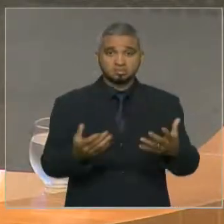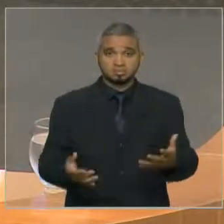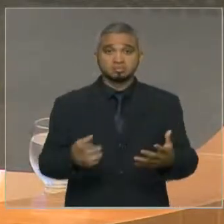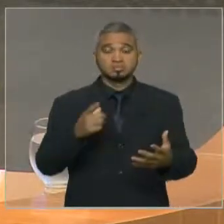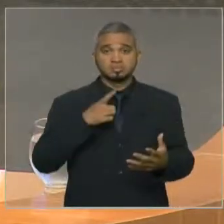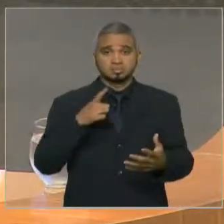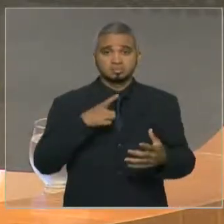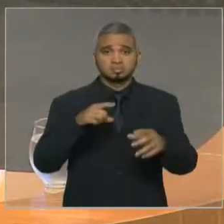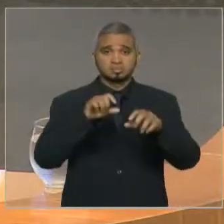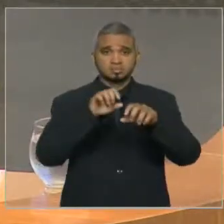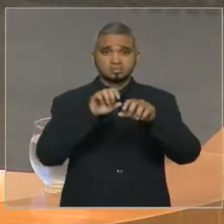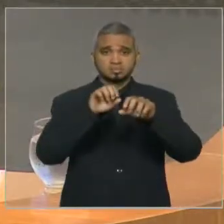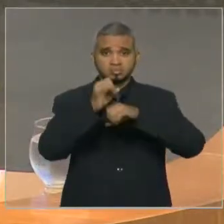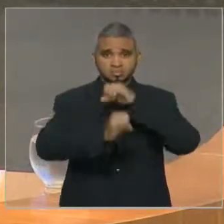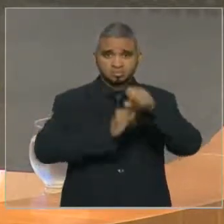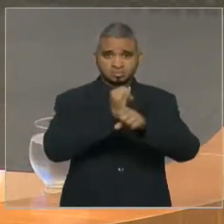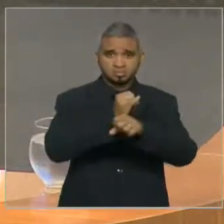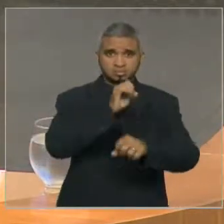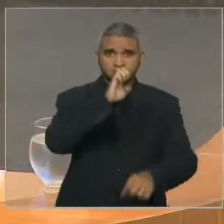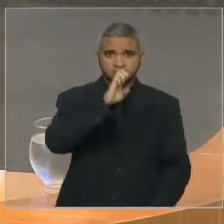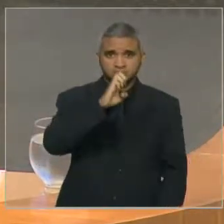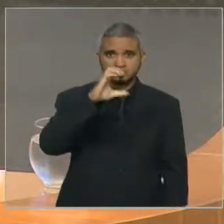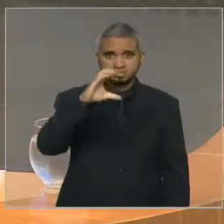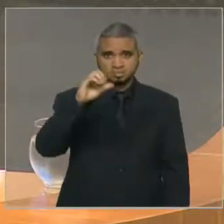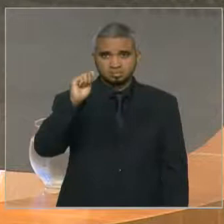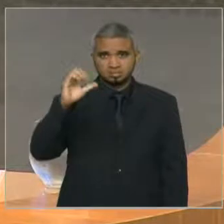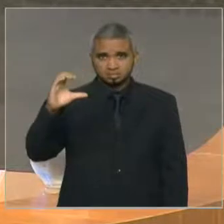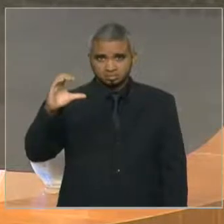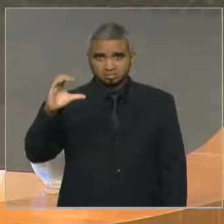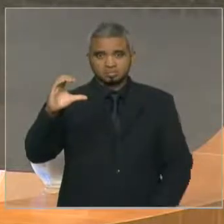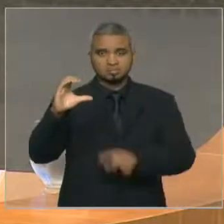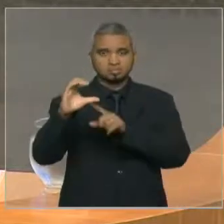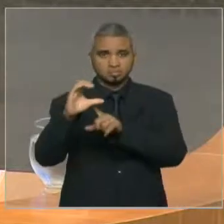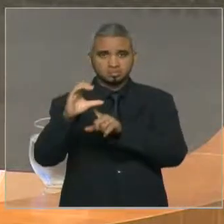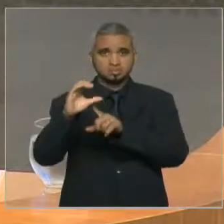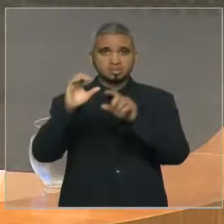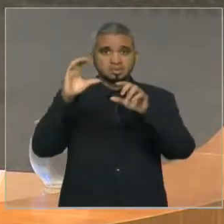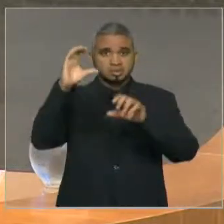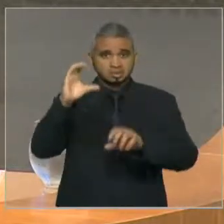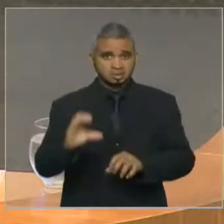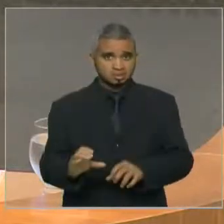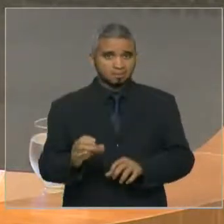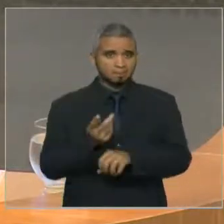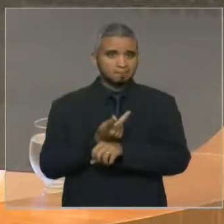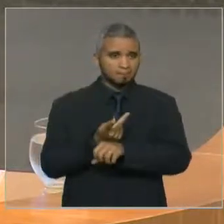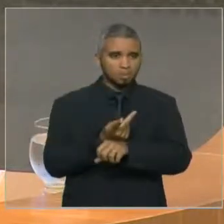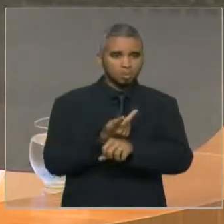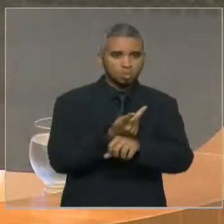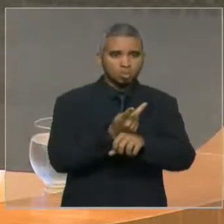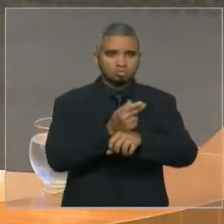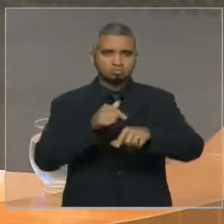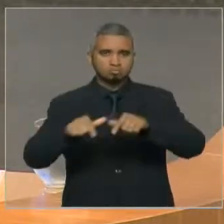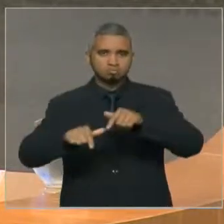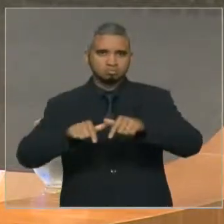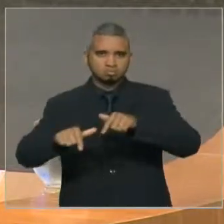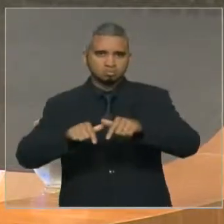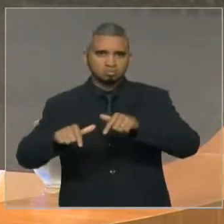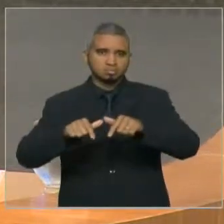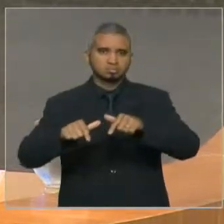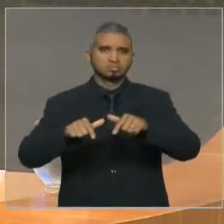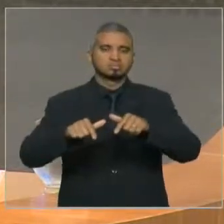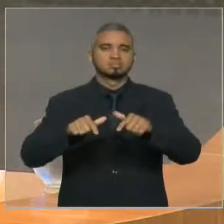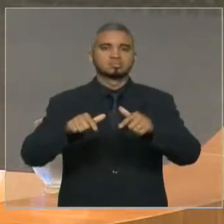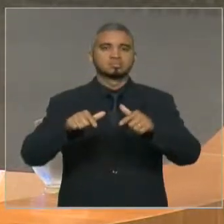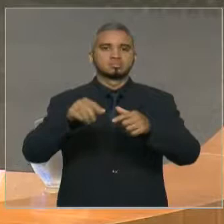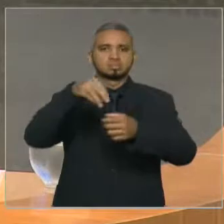ano se consolida como o canal mais utilizado pelo cidadão, que busca serviços na Receita Federal. Com acesso cada vez